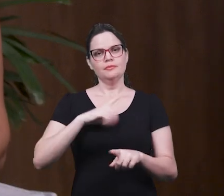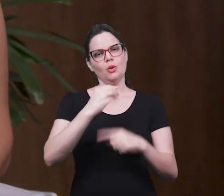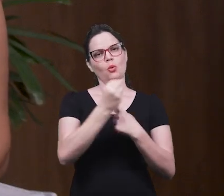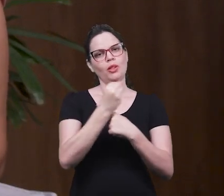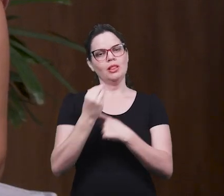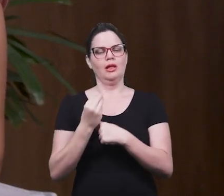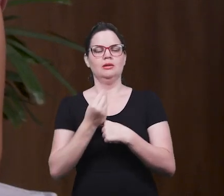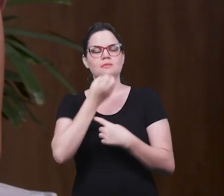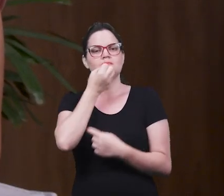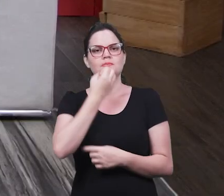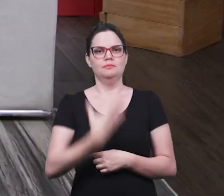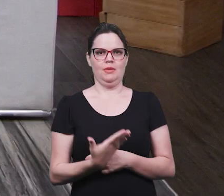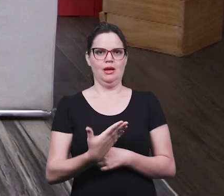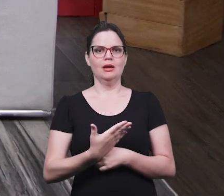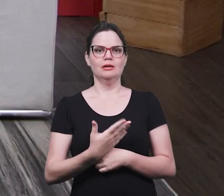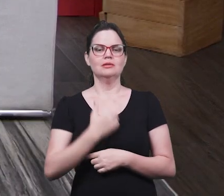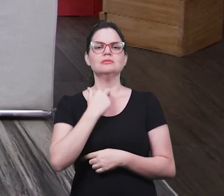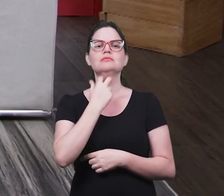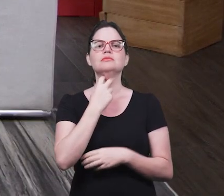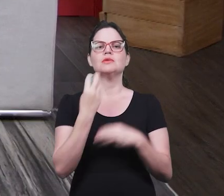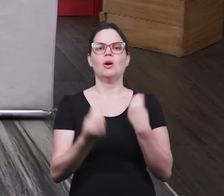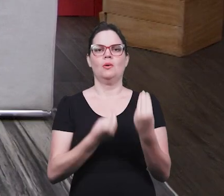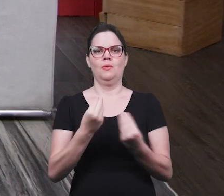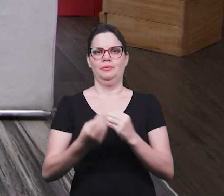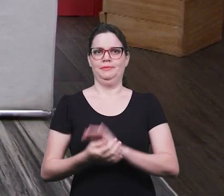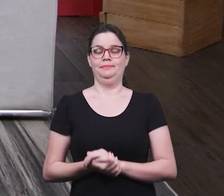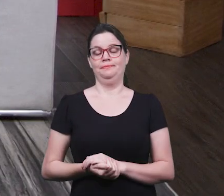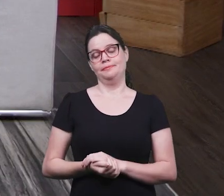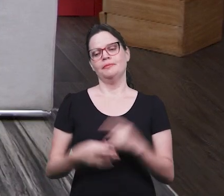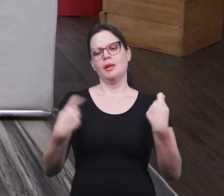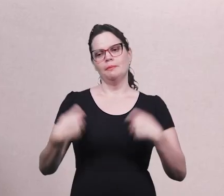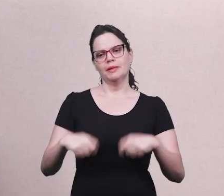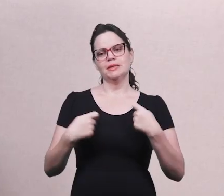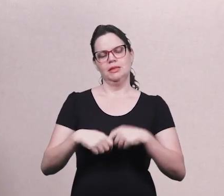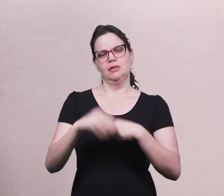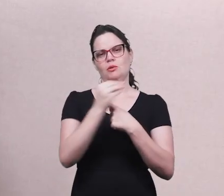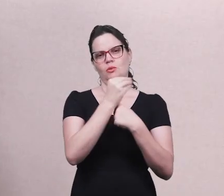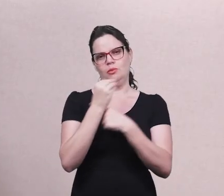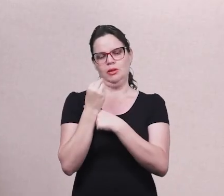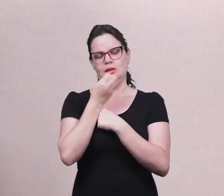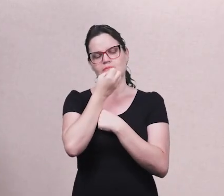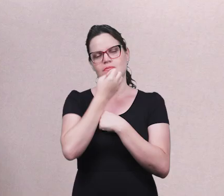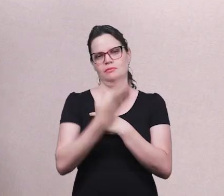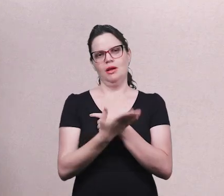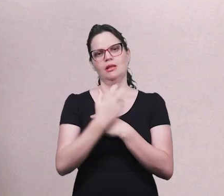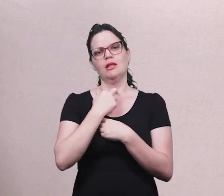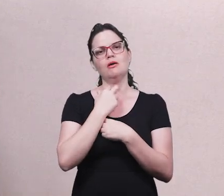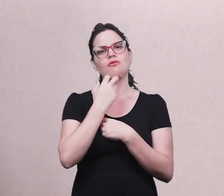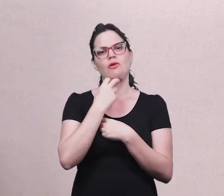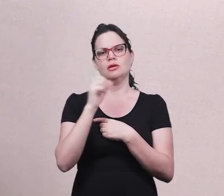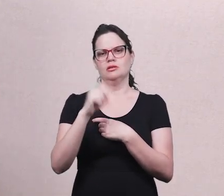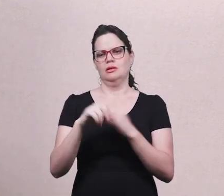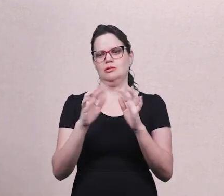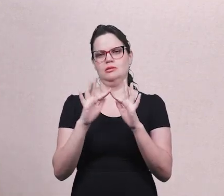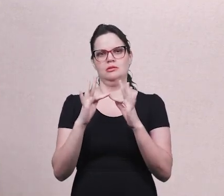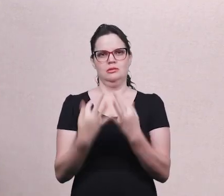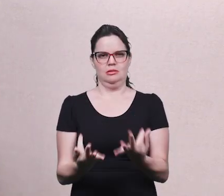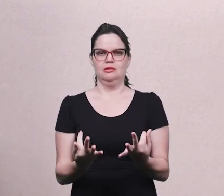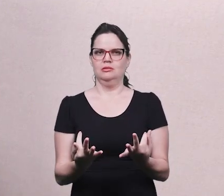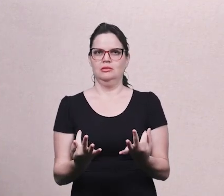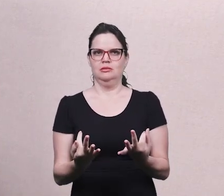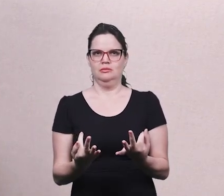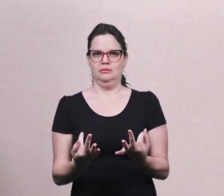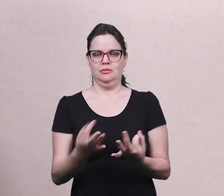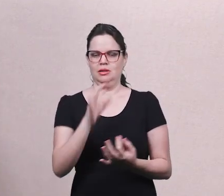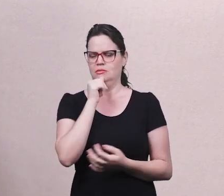garganta saudáveis. Tem que fazer uma higiene vocal, cuidar da voz. É simples,